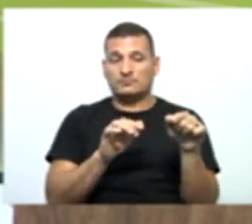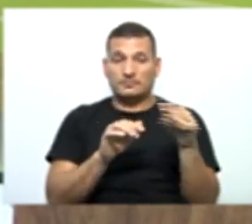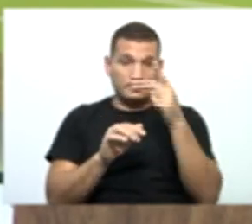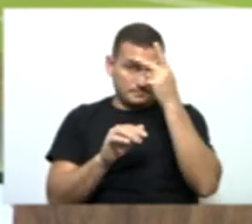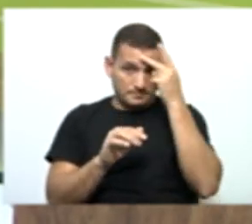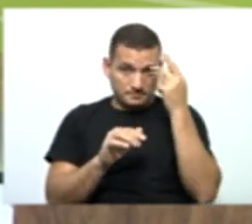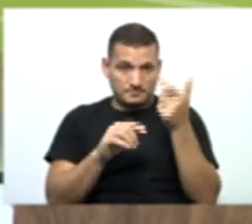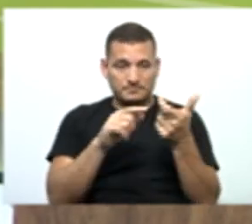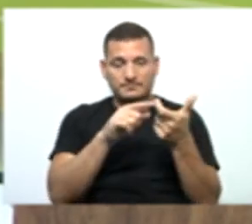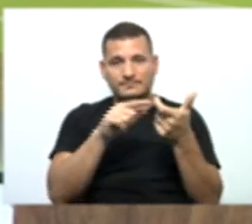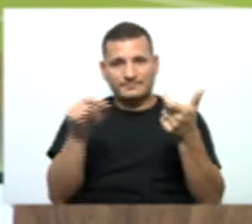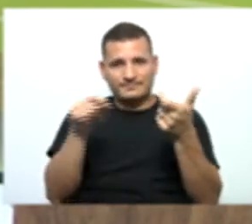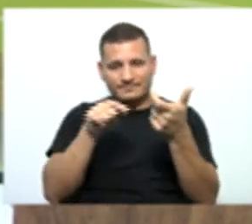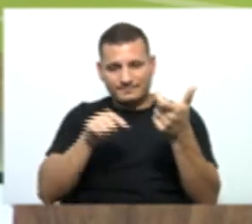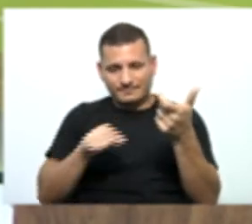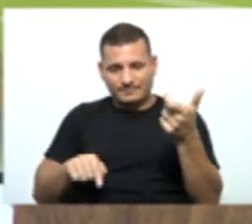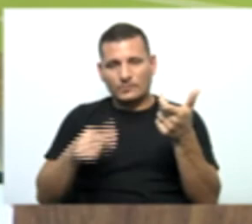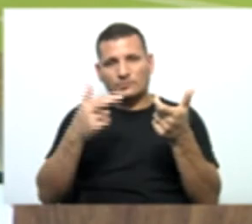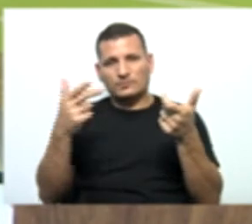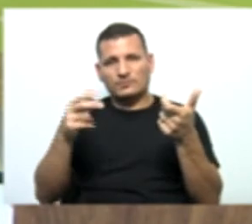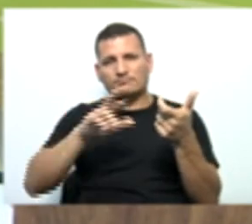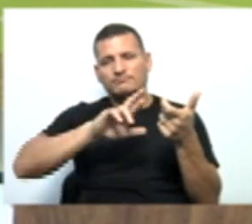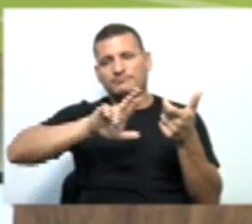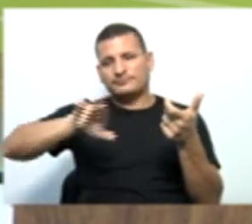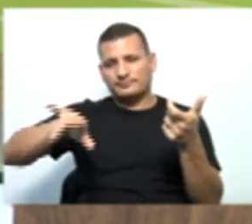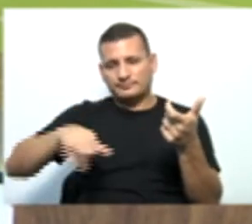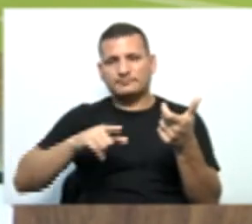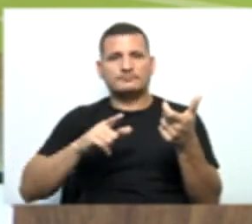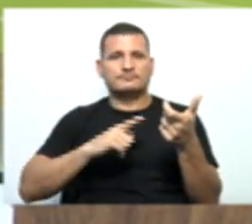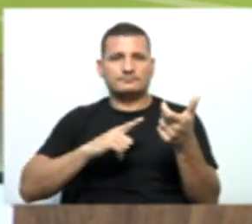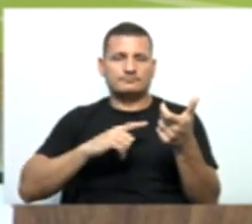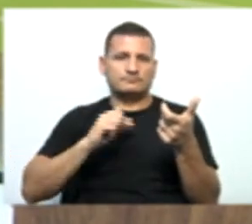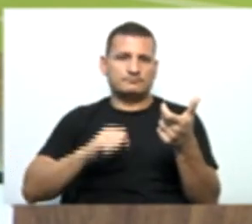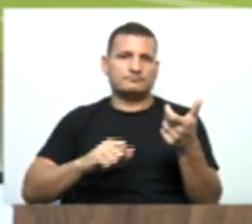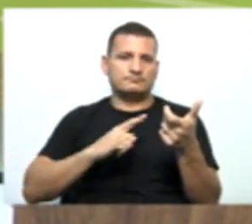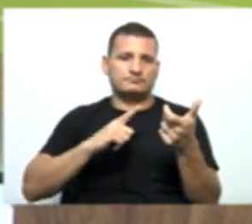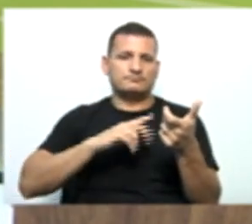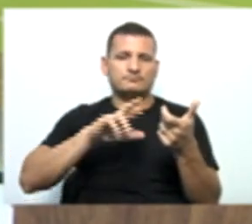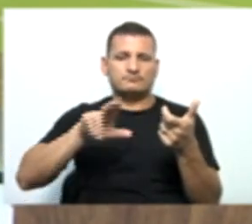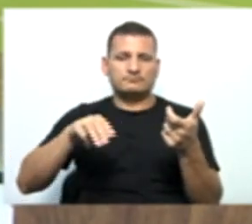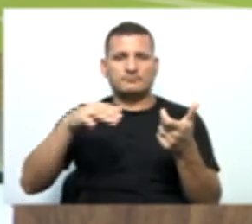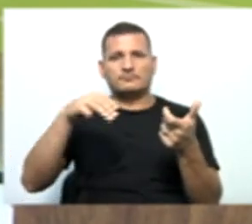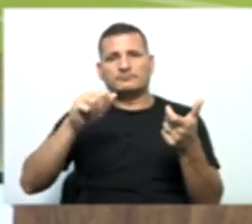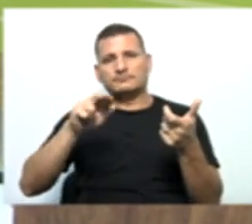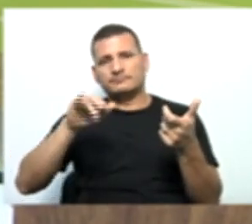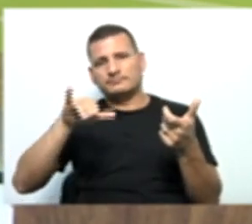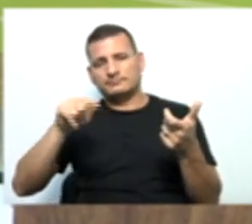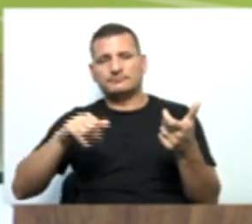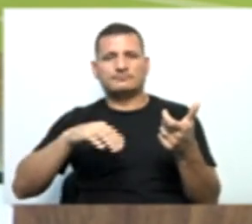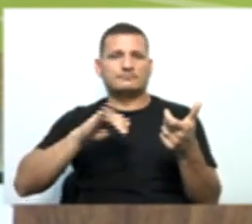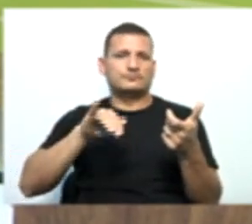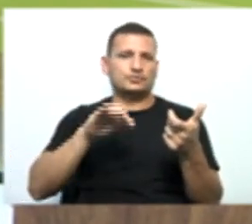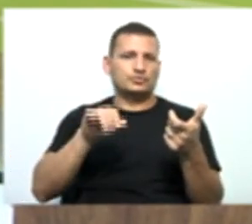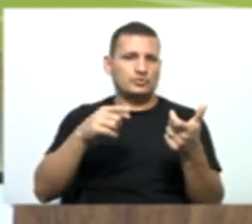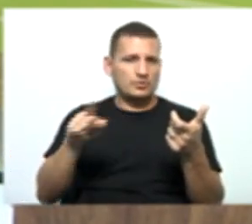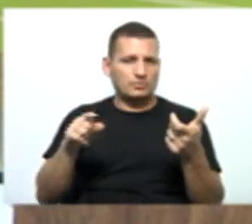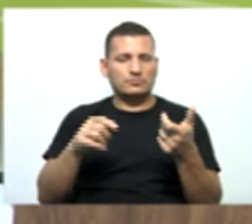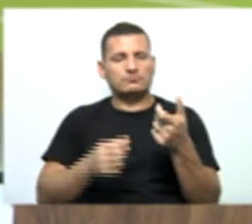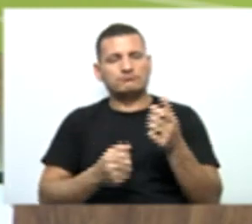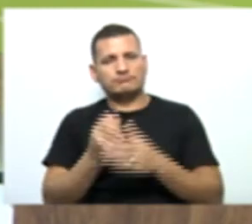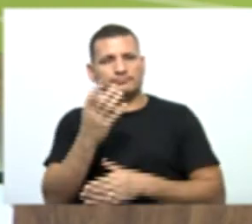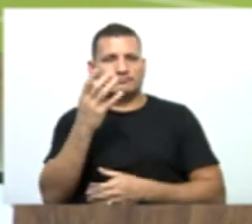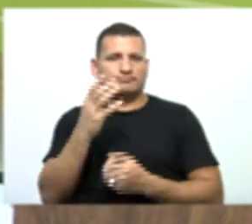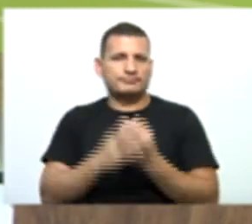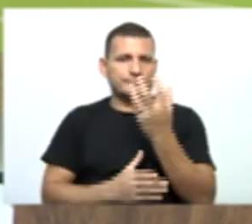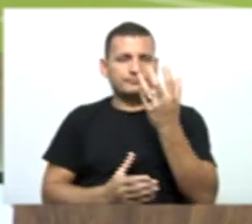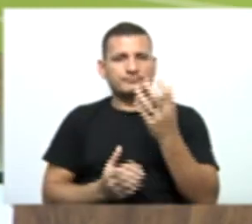pessoa são inúmeros. Podem ter vários. Maria, João, e você vai criando os